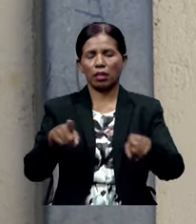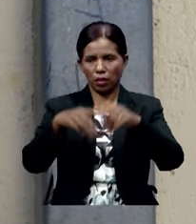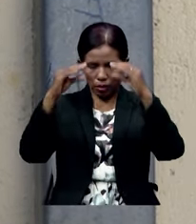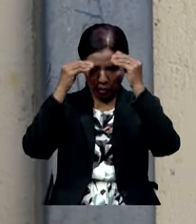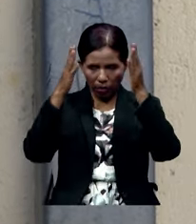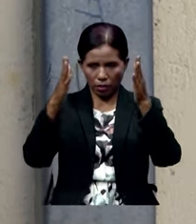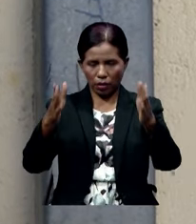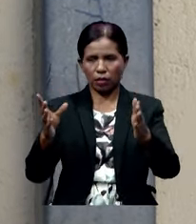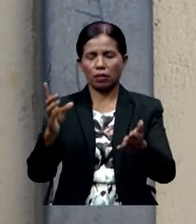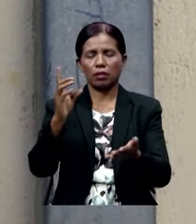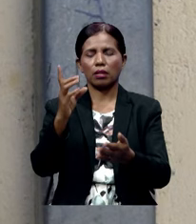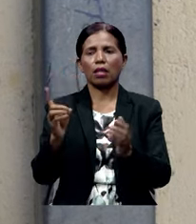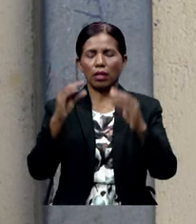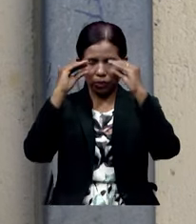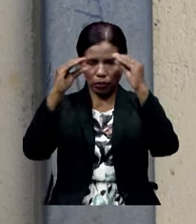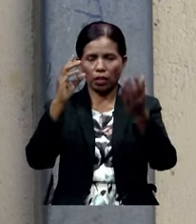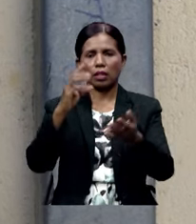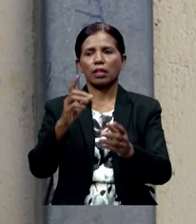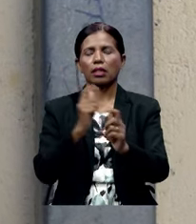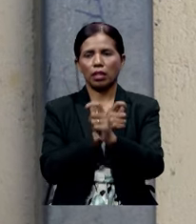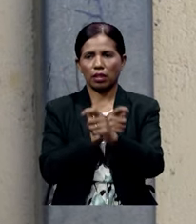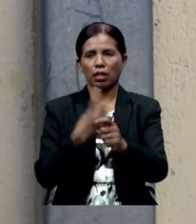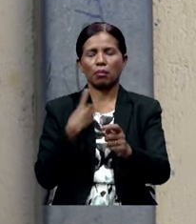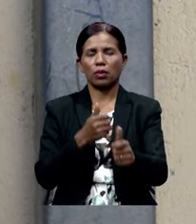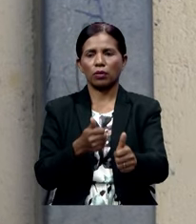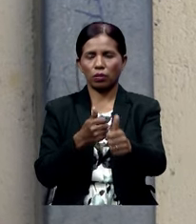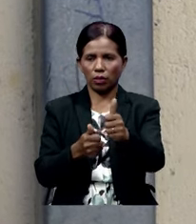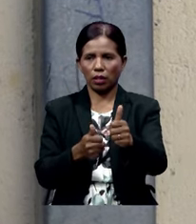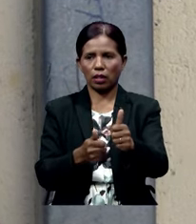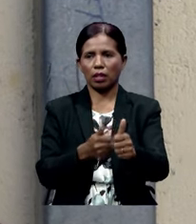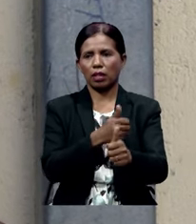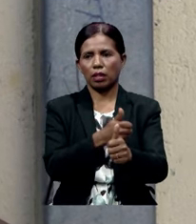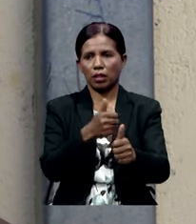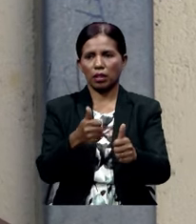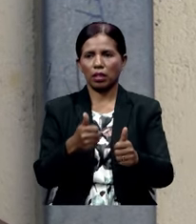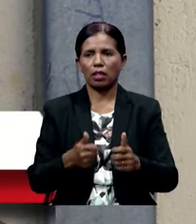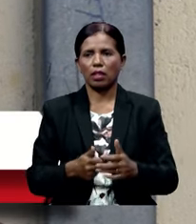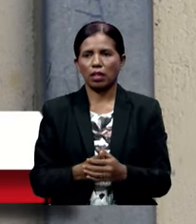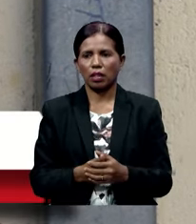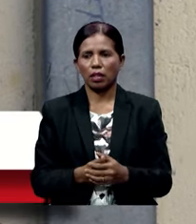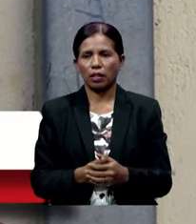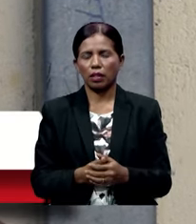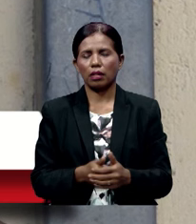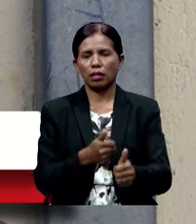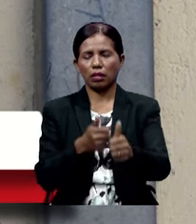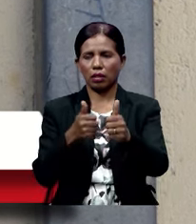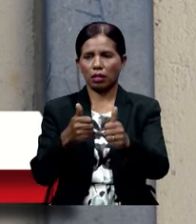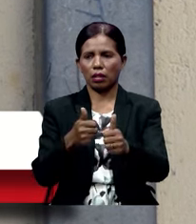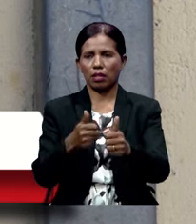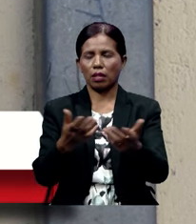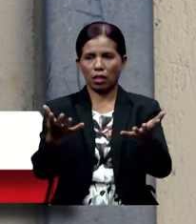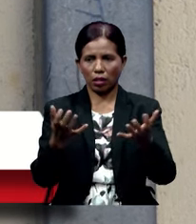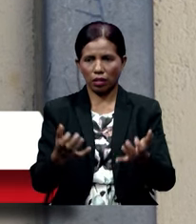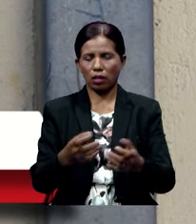da disciplina tetunian mai be ami lau tu irele di dek ninia ninia ninia be akara